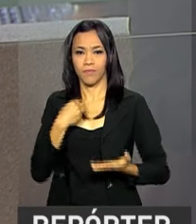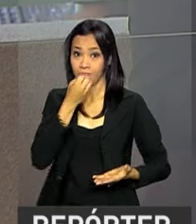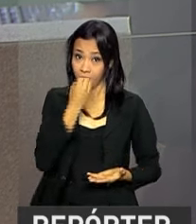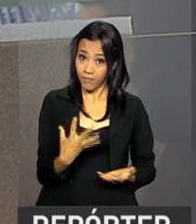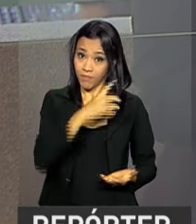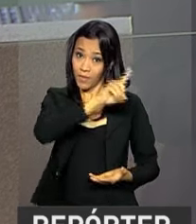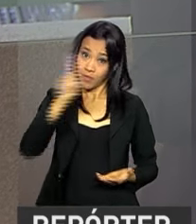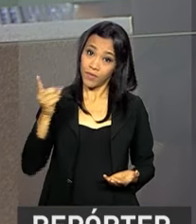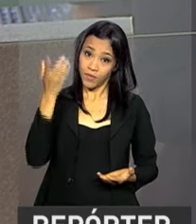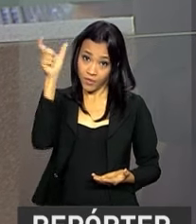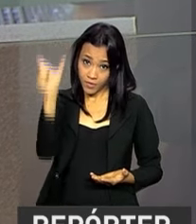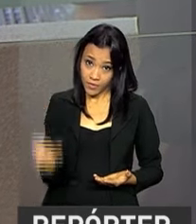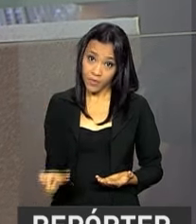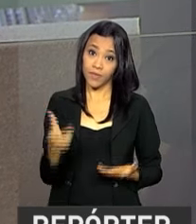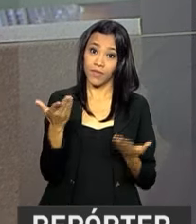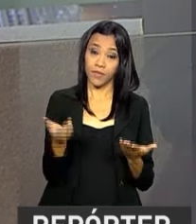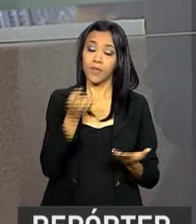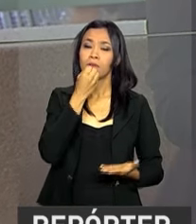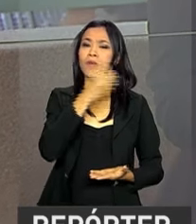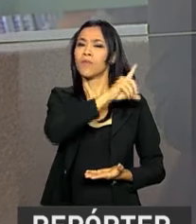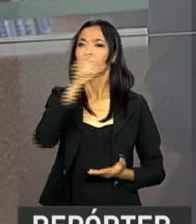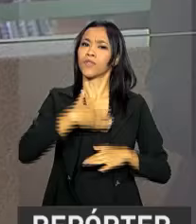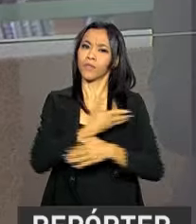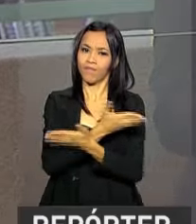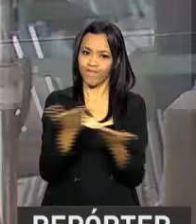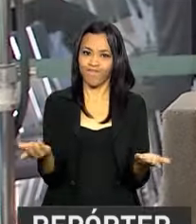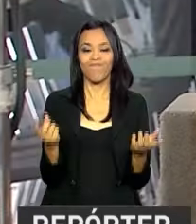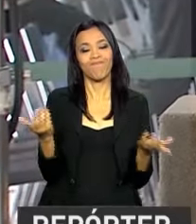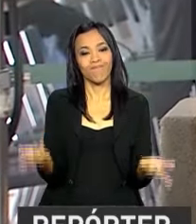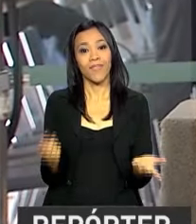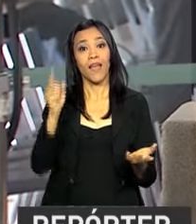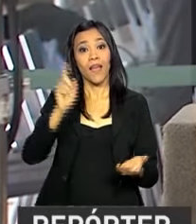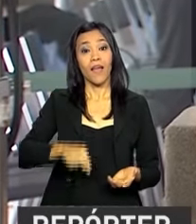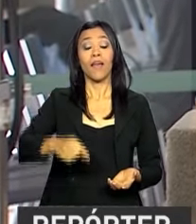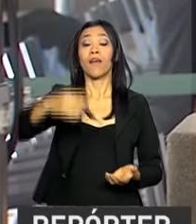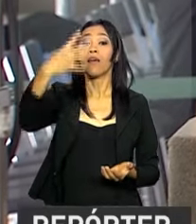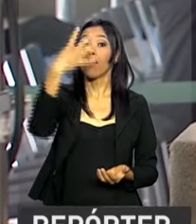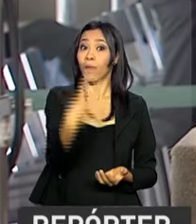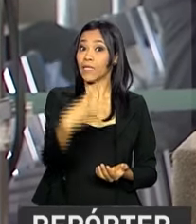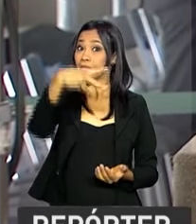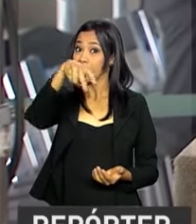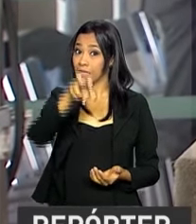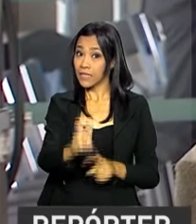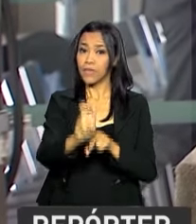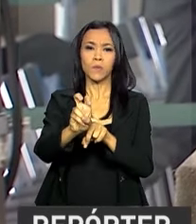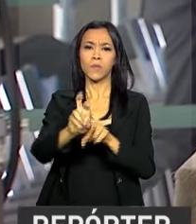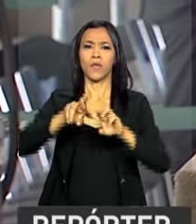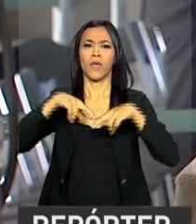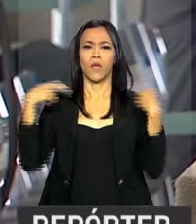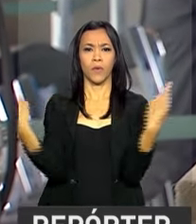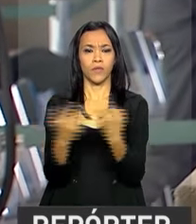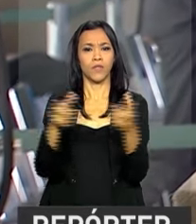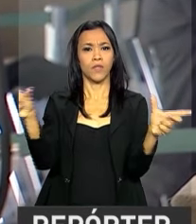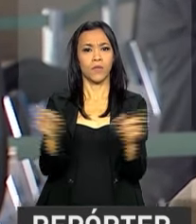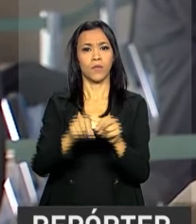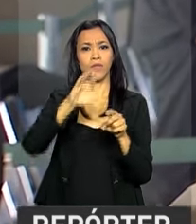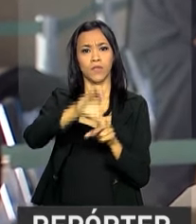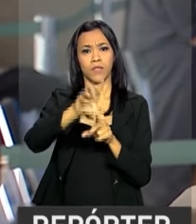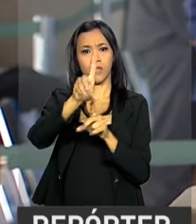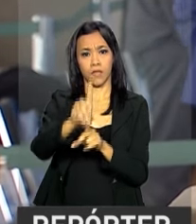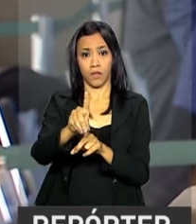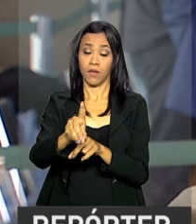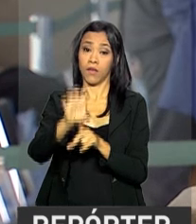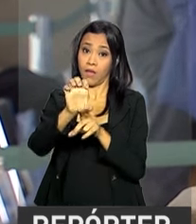você. Oi Renata, bom dia para você. Bom dia a todos. Essa é a 45ª reunião do Conselho de Desenvolvimento Econômico e